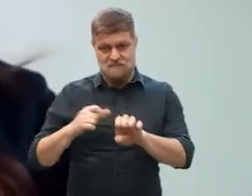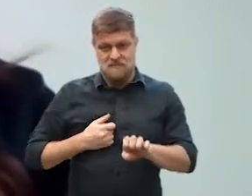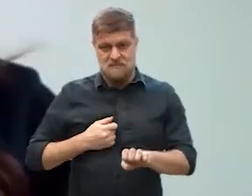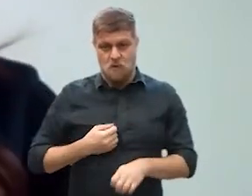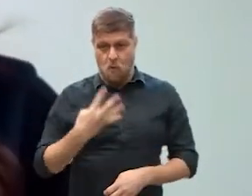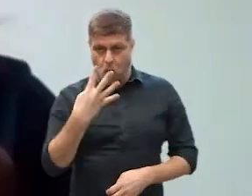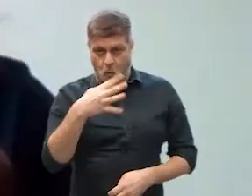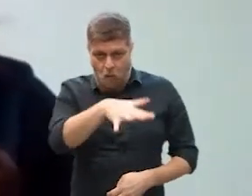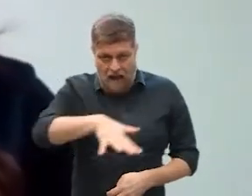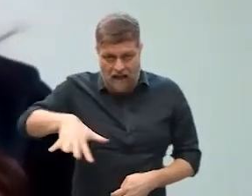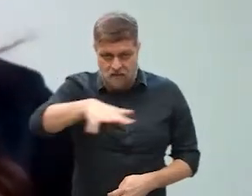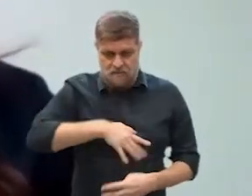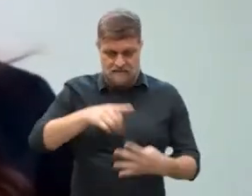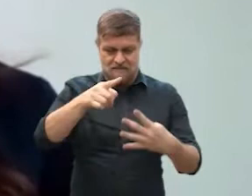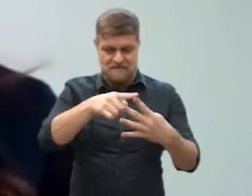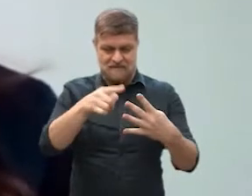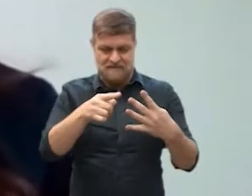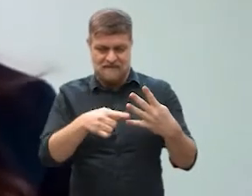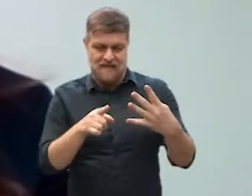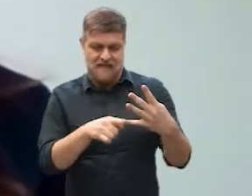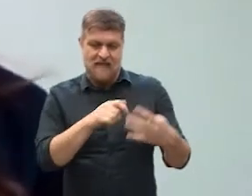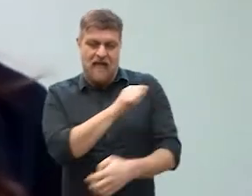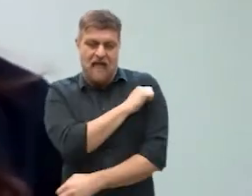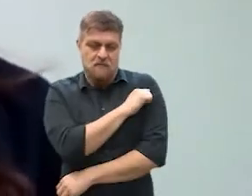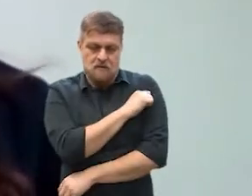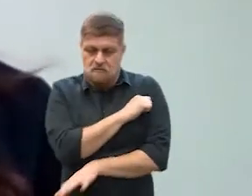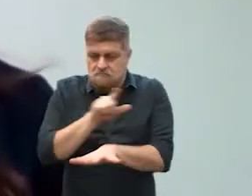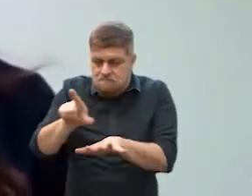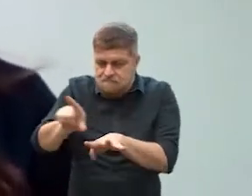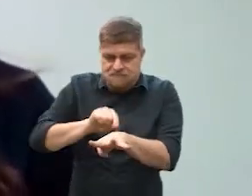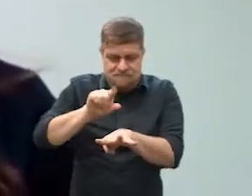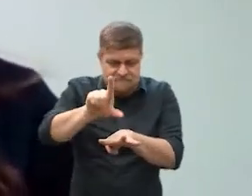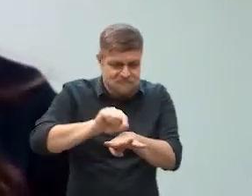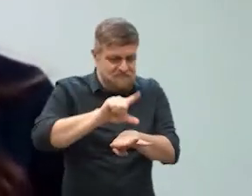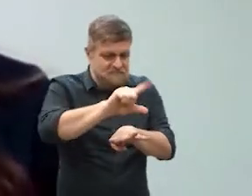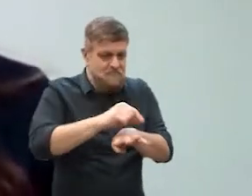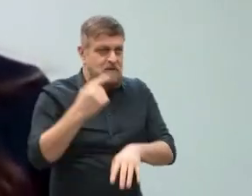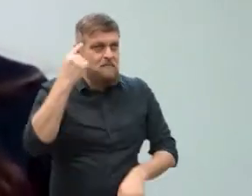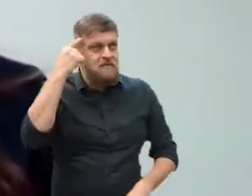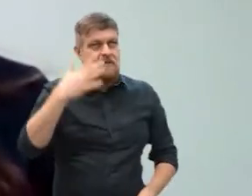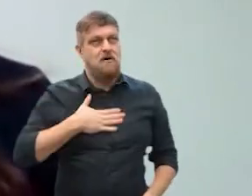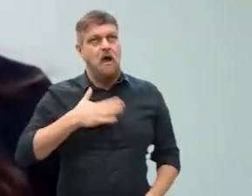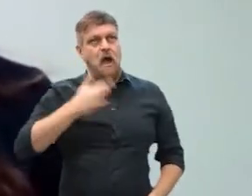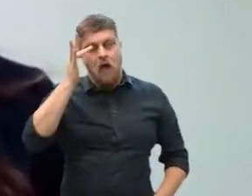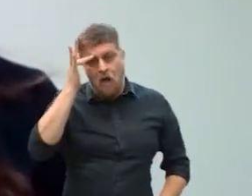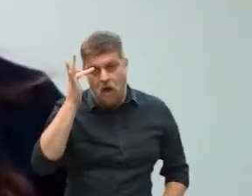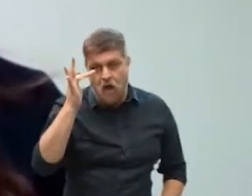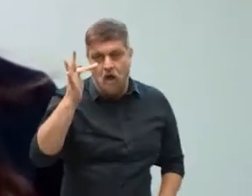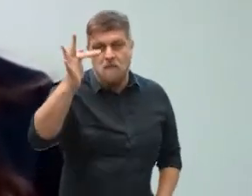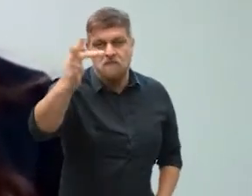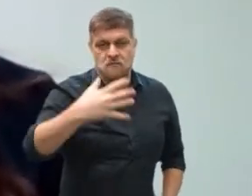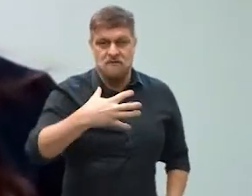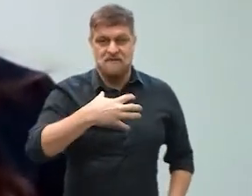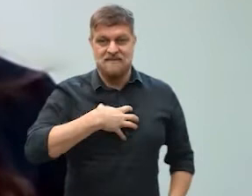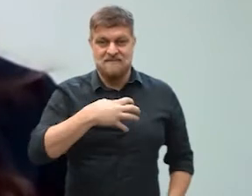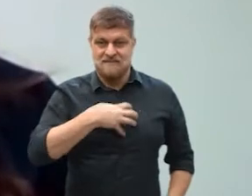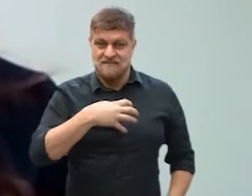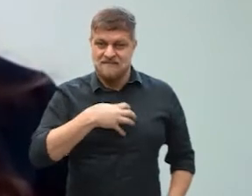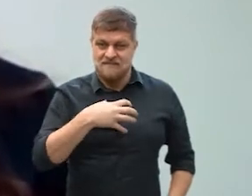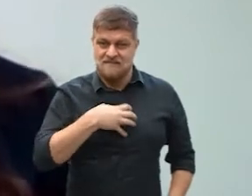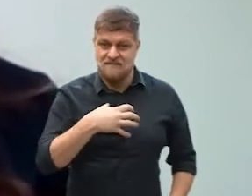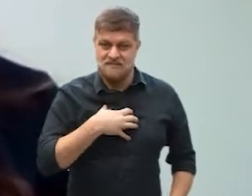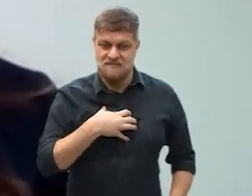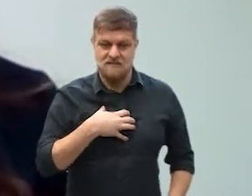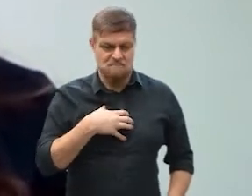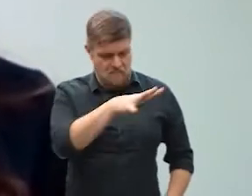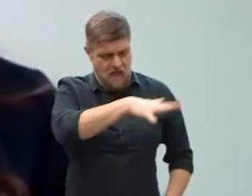estudantes. E, a partir disso, eles conseguem já ter uma definição daquilo que vai ser o futuro e se sintam também mais, podem se sentir